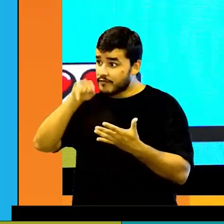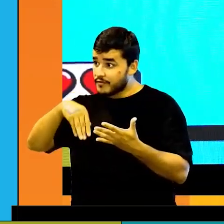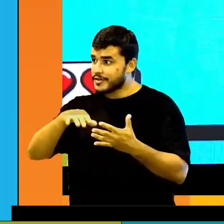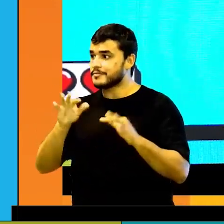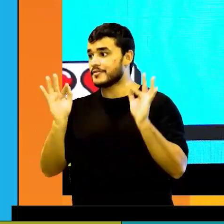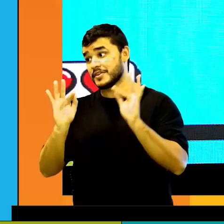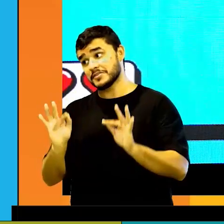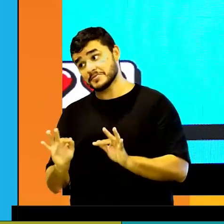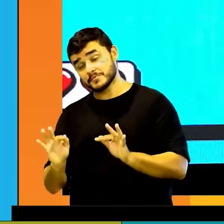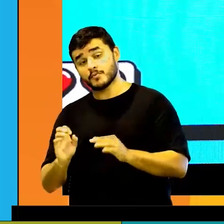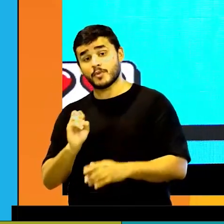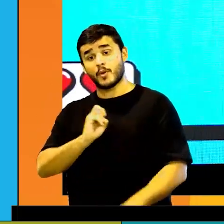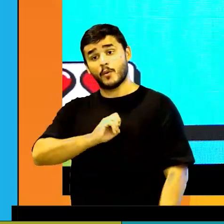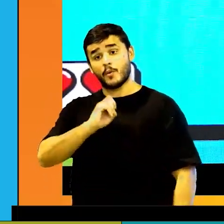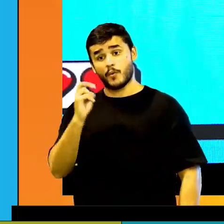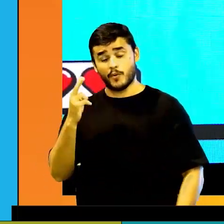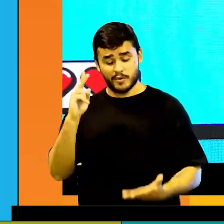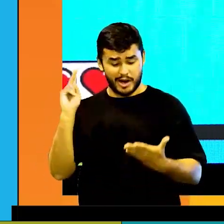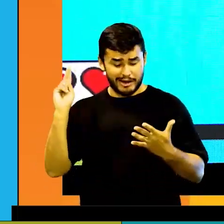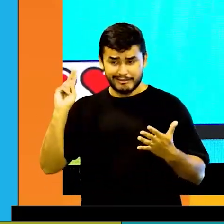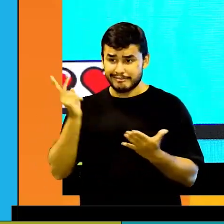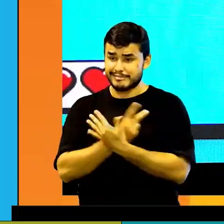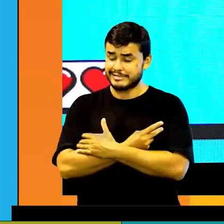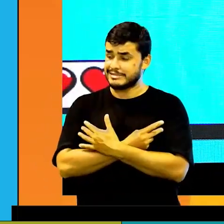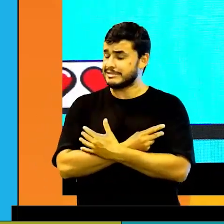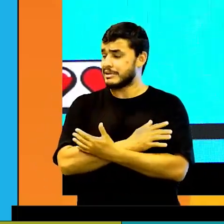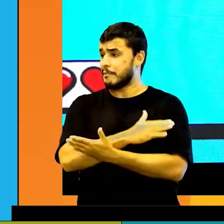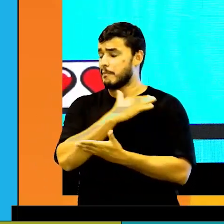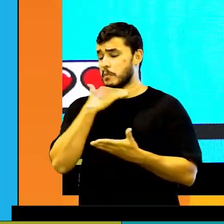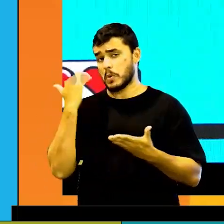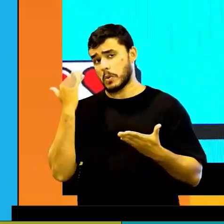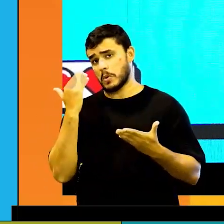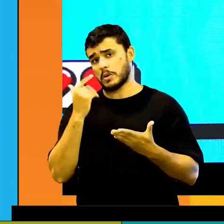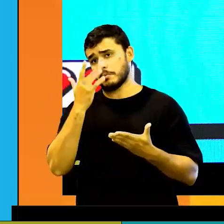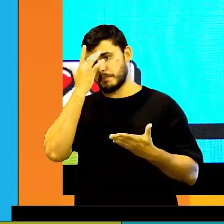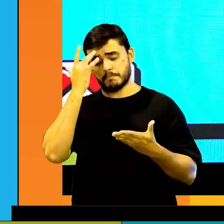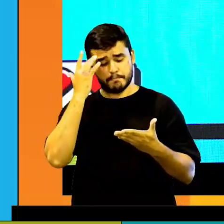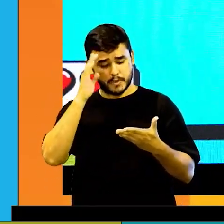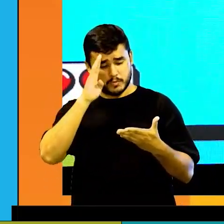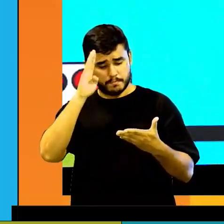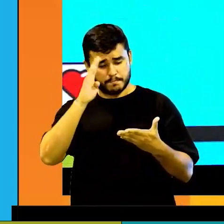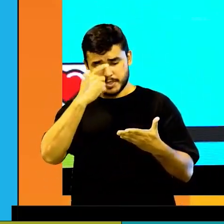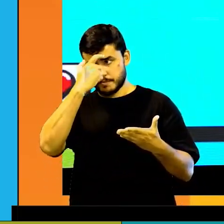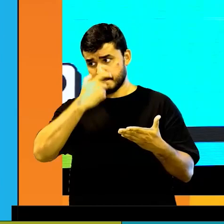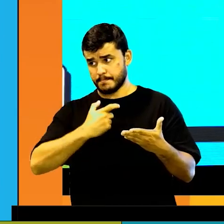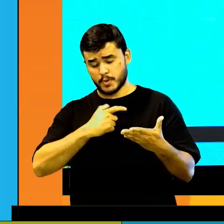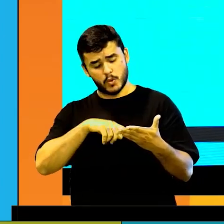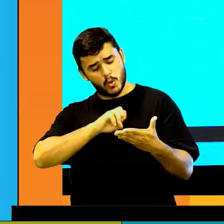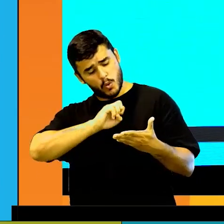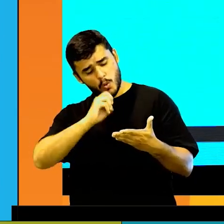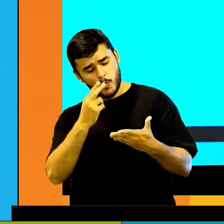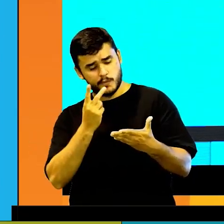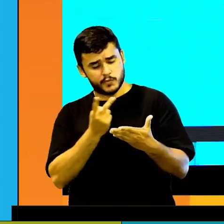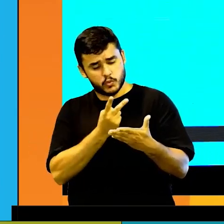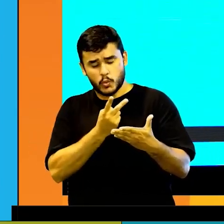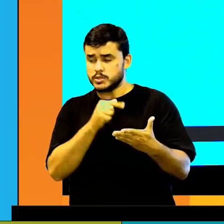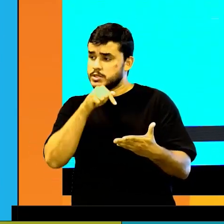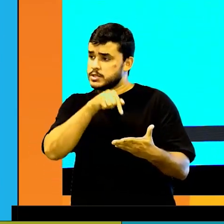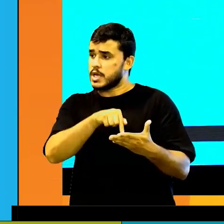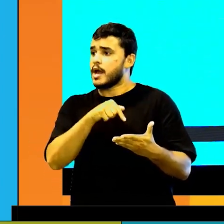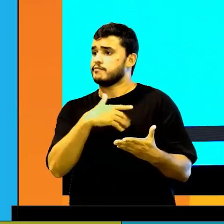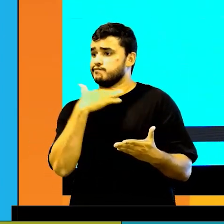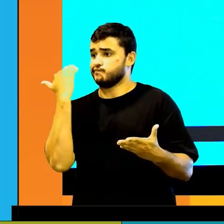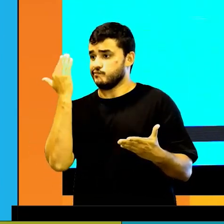final feliz ou com a tragédia, né? Quando morria o protagonista ou o casal de